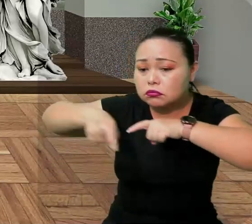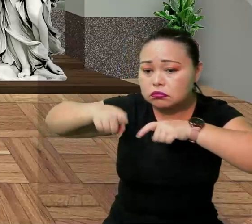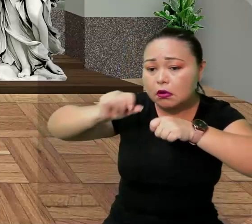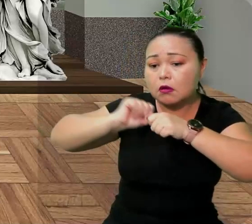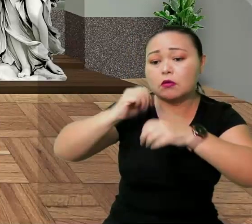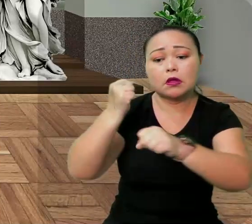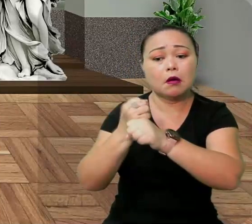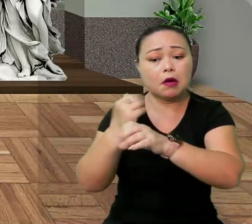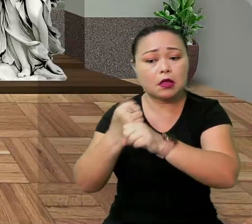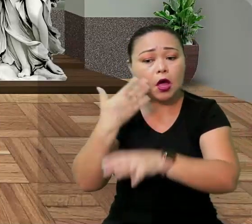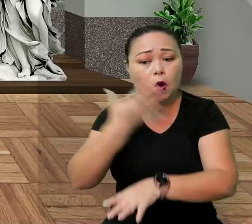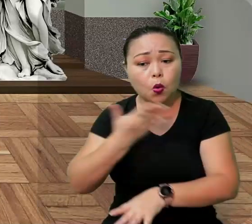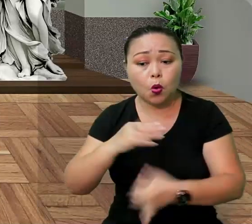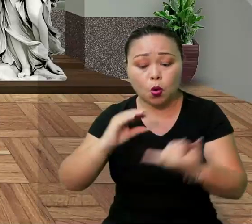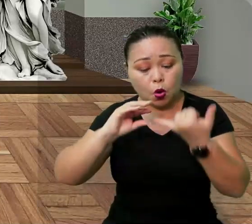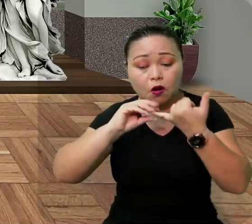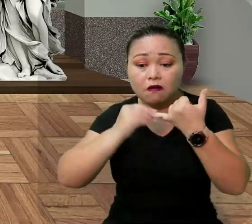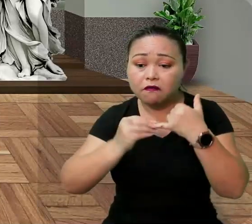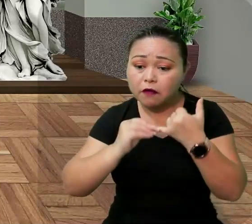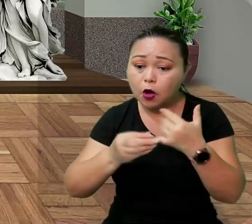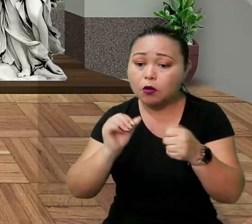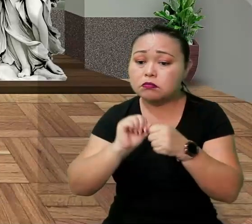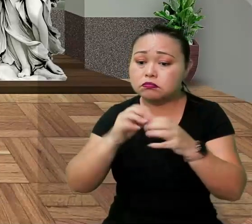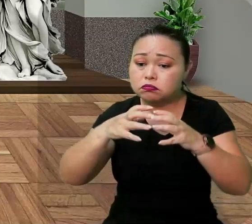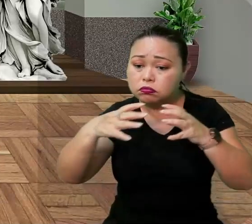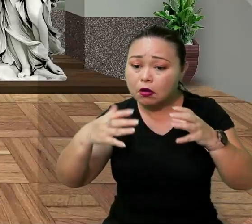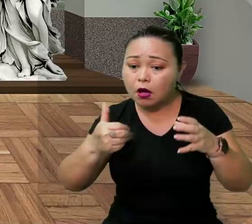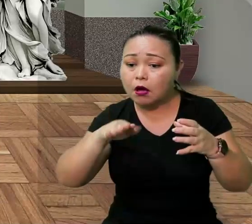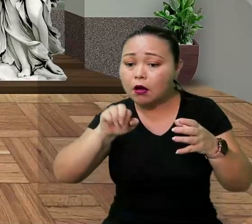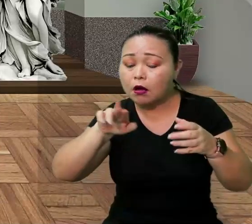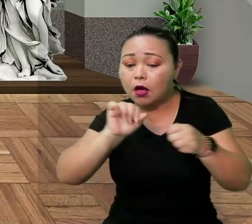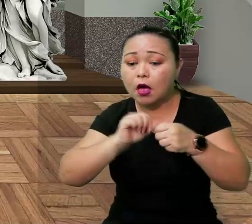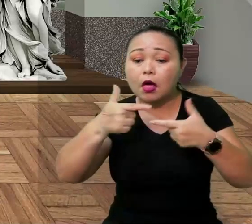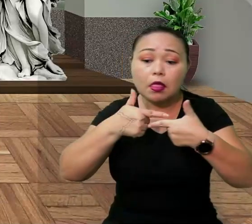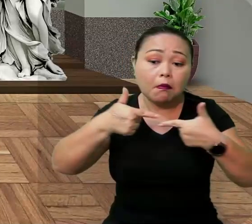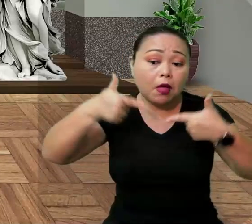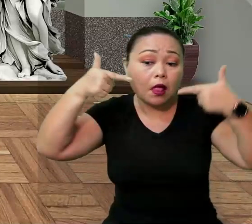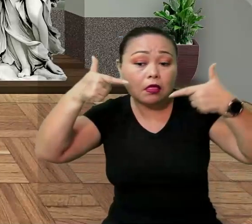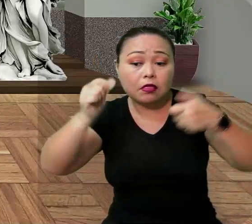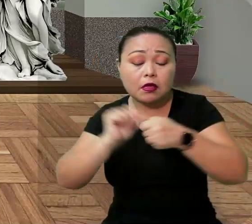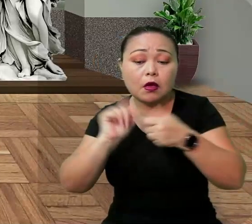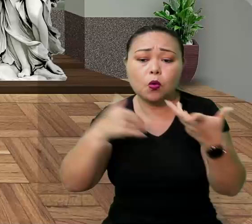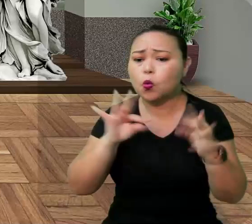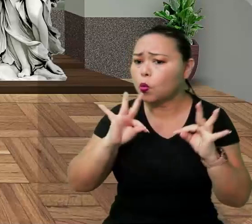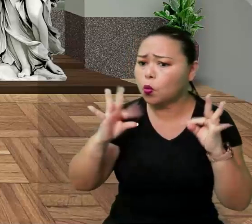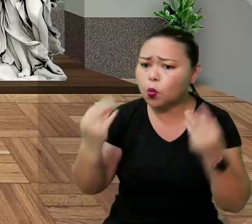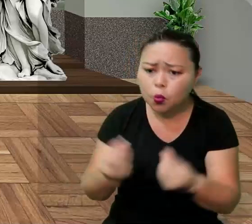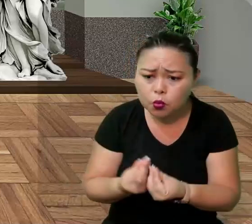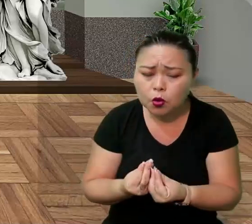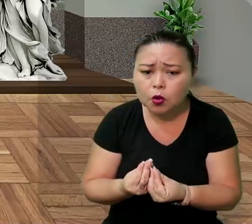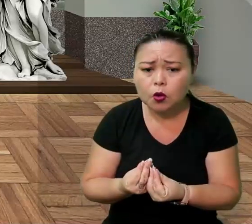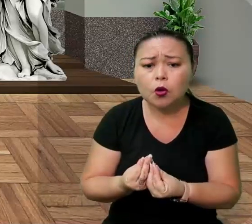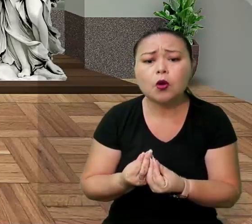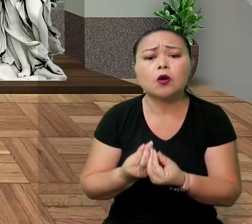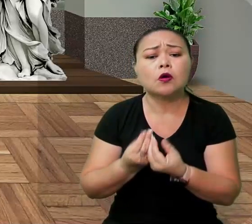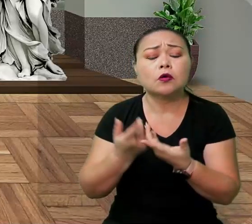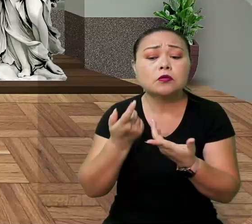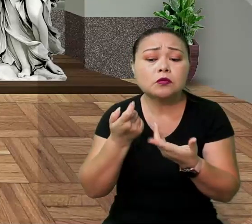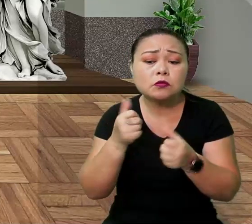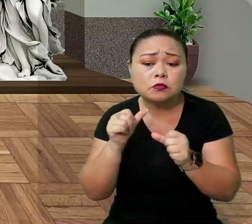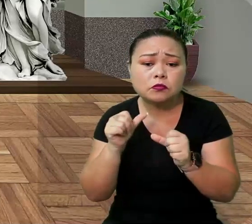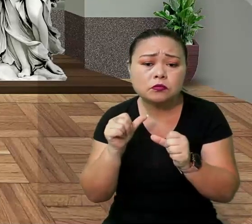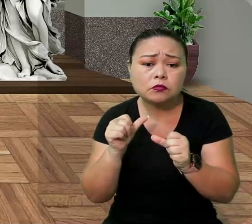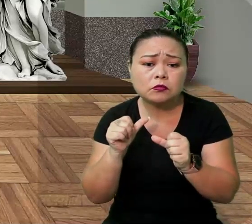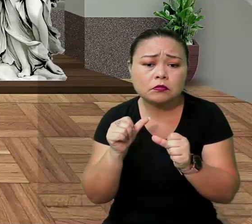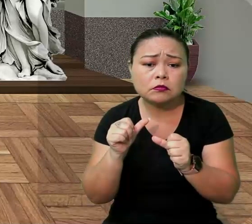da batata doce, como do feijão, da abóbora, da melancia, de tudo, acaba